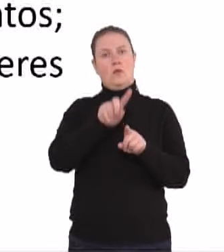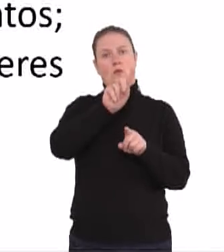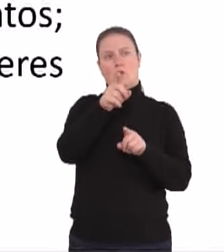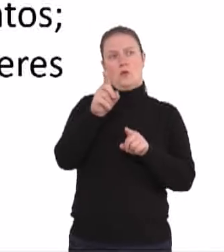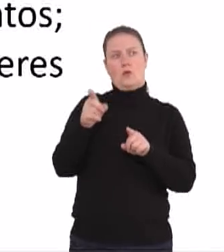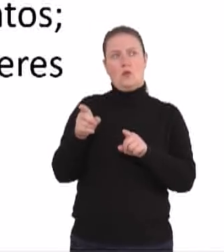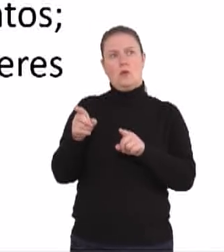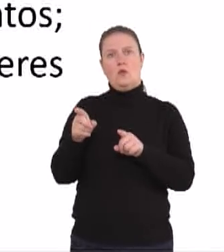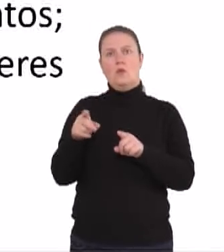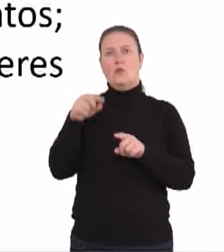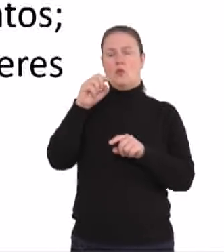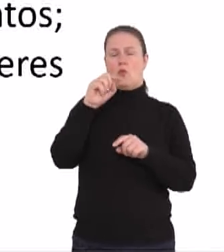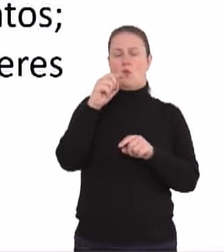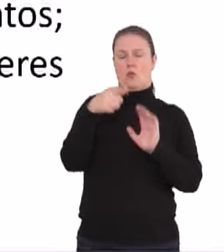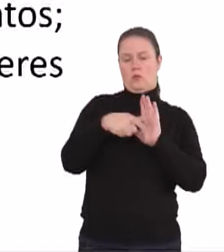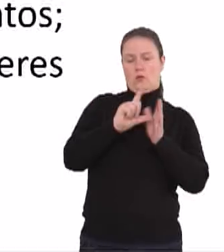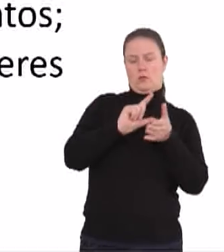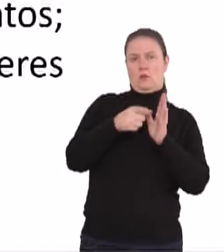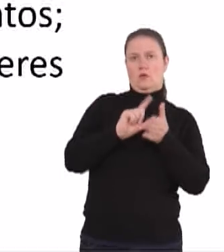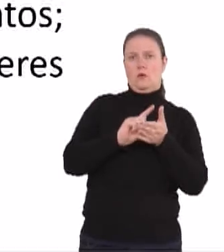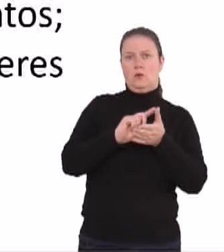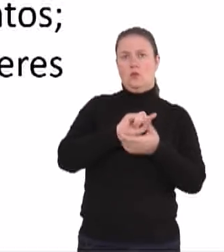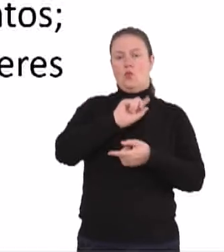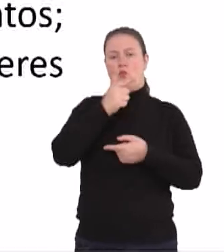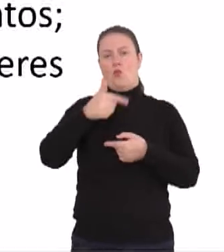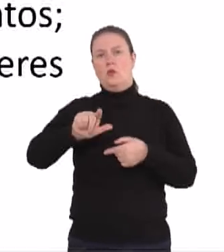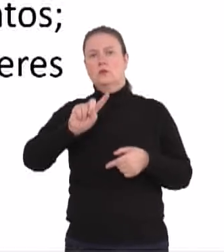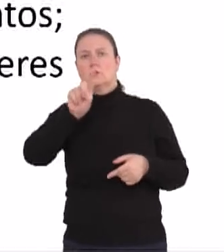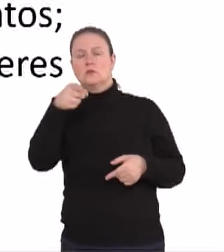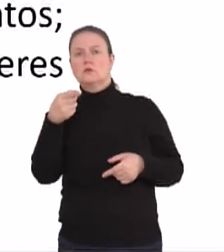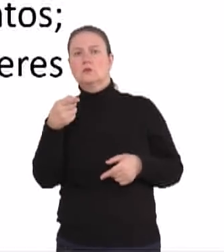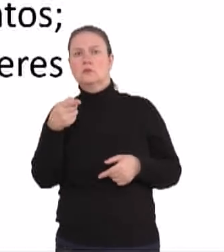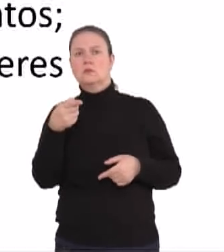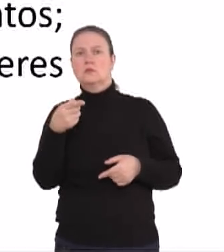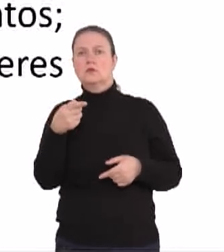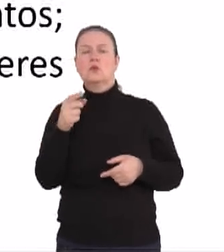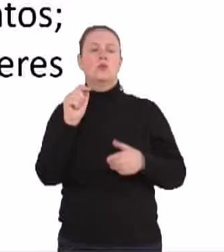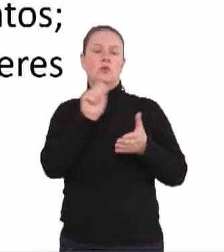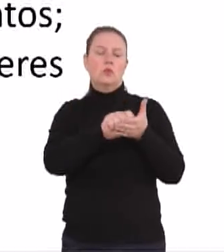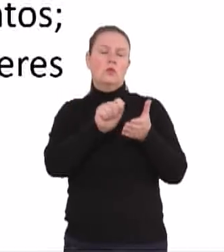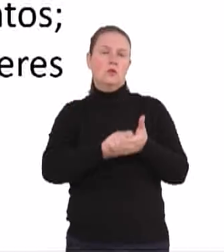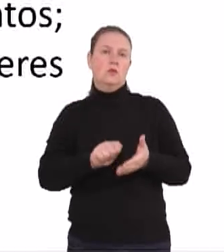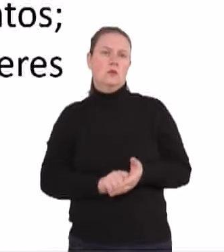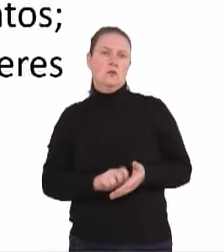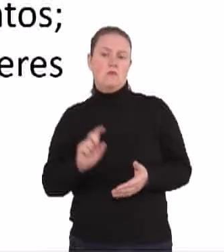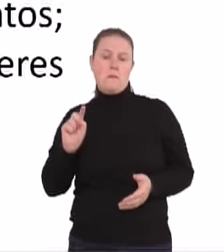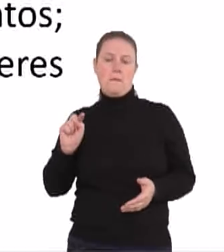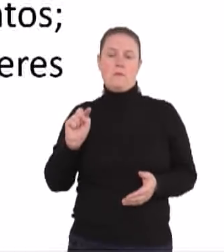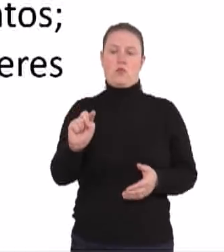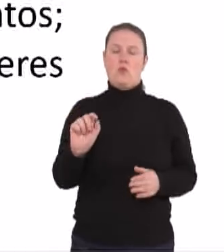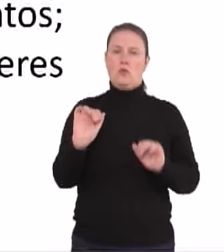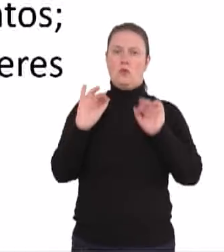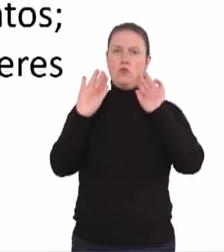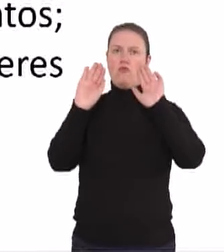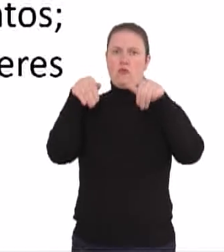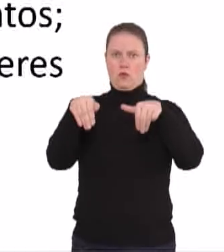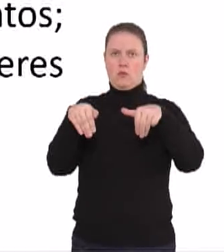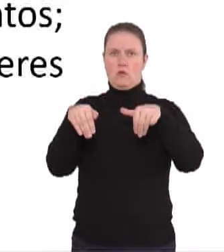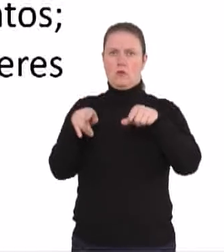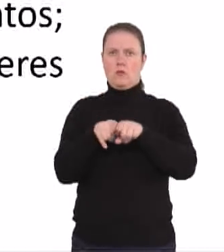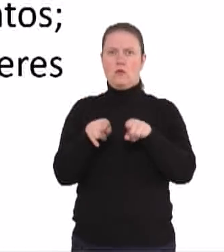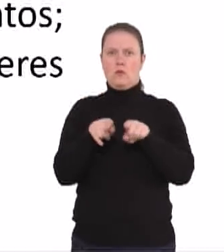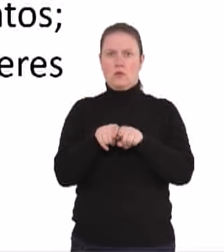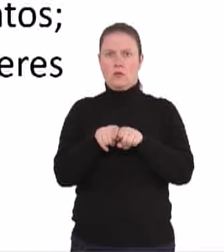colocar duas vírgulas, uma antes de a mãe terra e uma depois, o que o escritor fez? Fez um ponto final. Por quê? Porque aqui ele concluiu